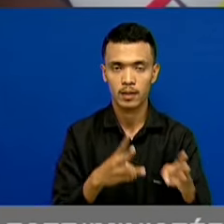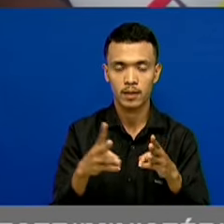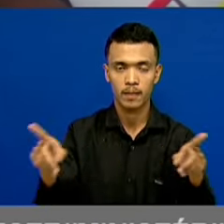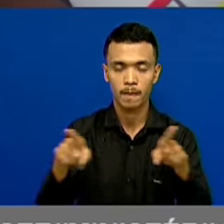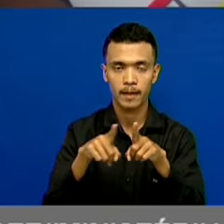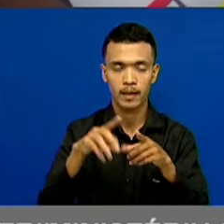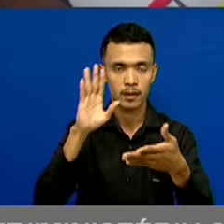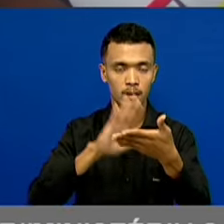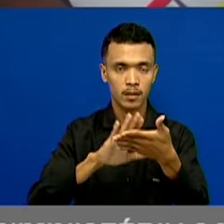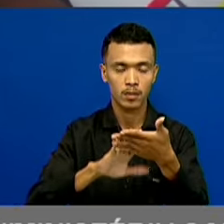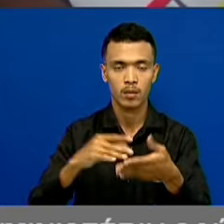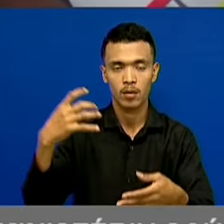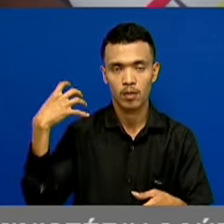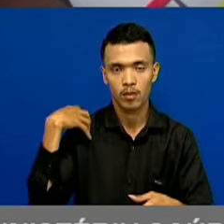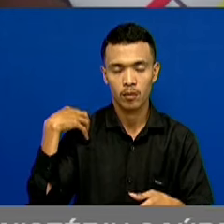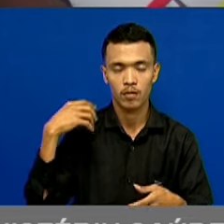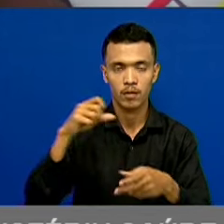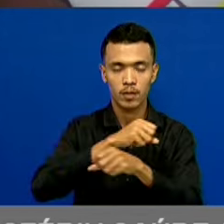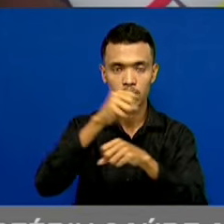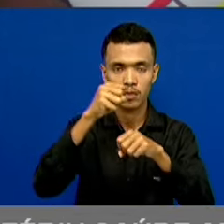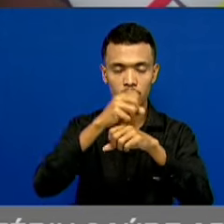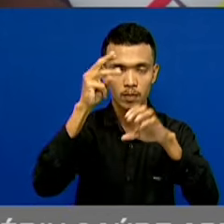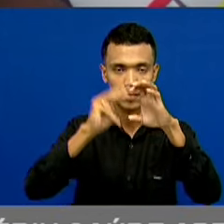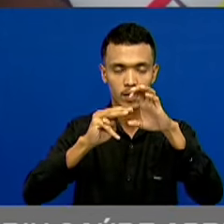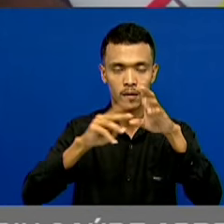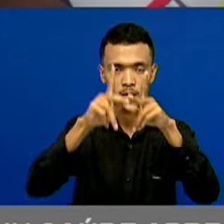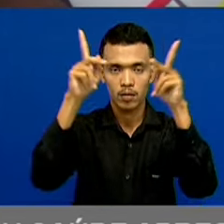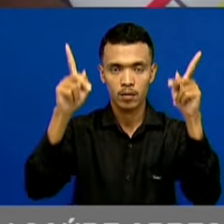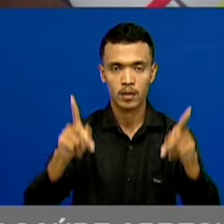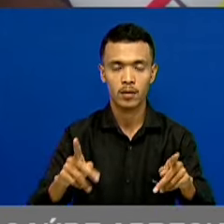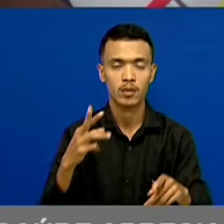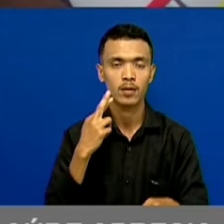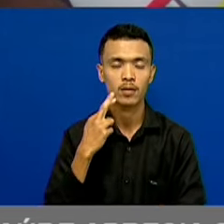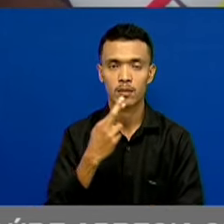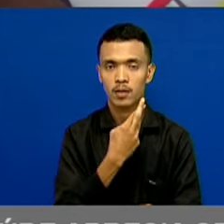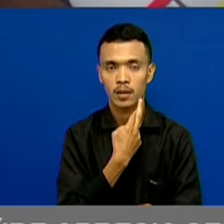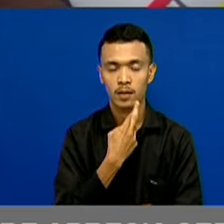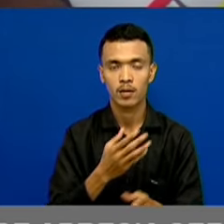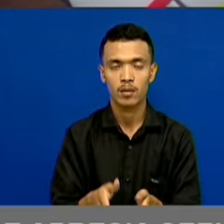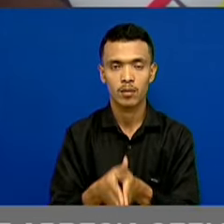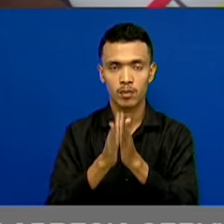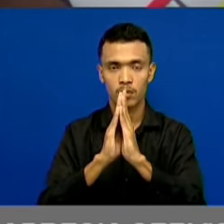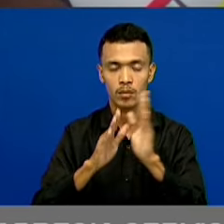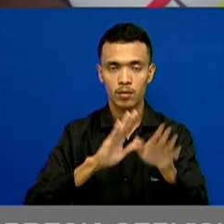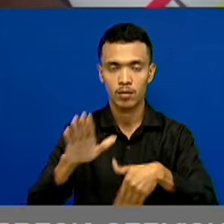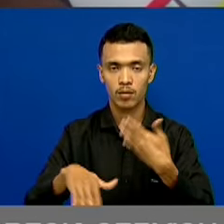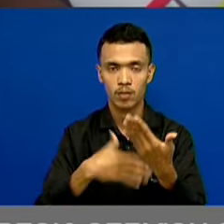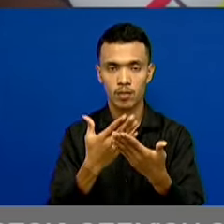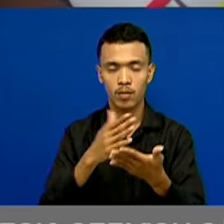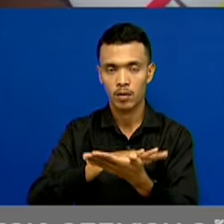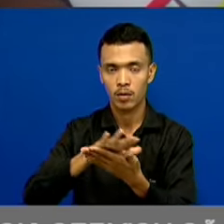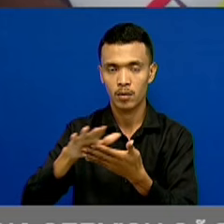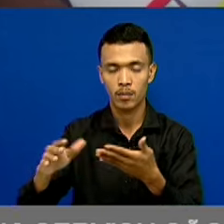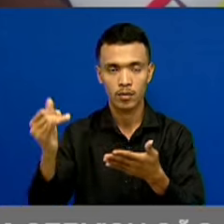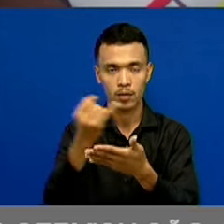fatin loja kakeos hotel restaurante ka siluk siluk tan husu atu ida halu limpeza no pinta Shira uma